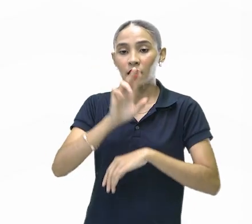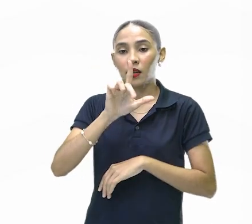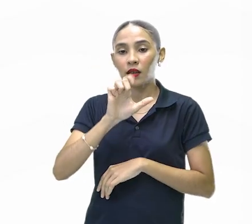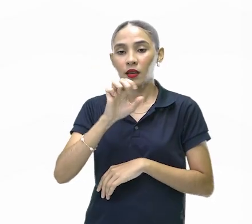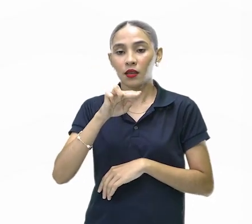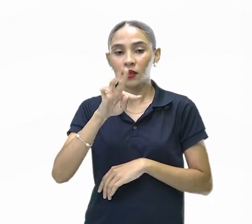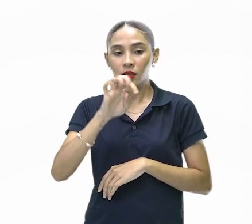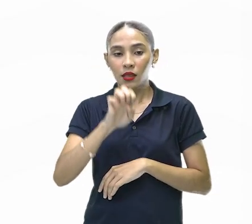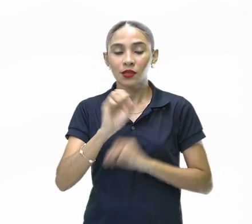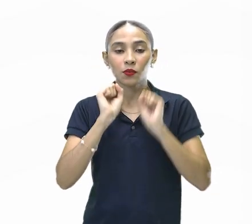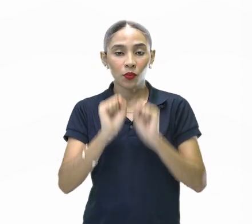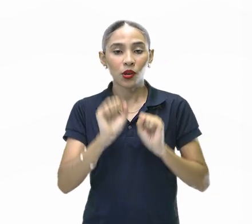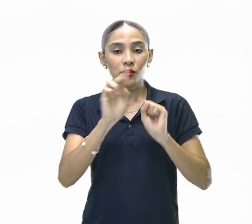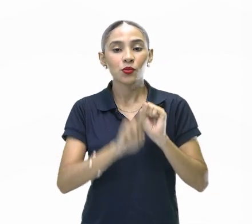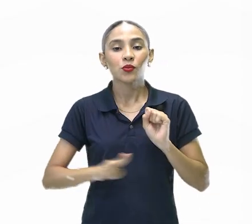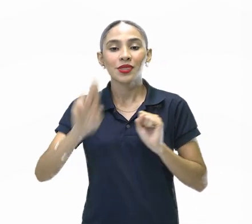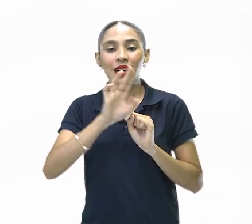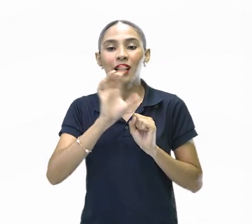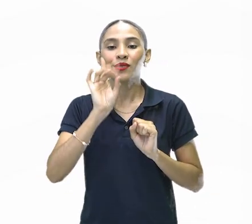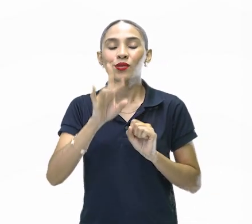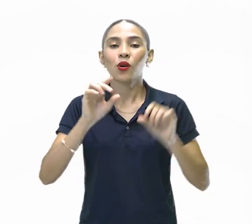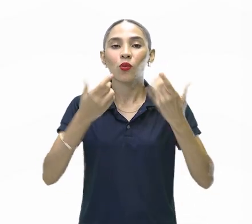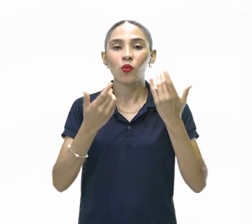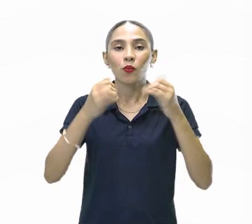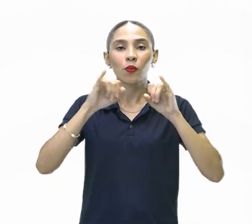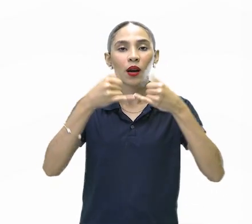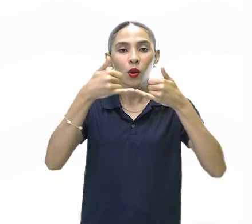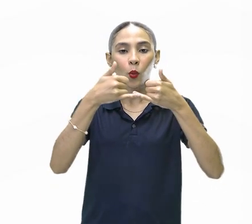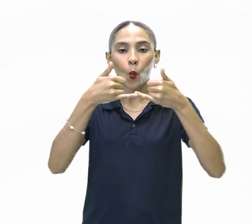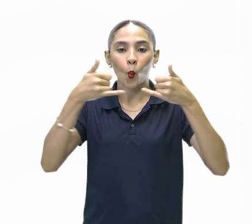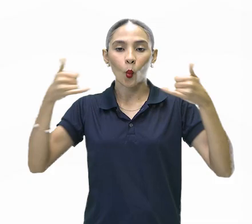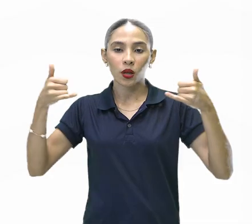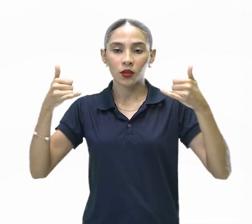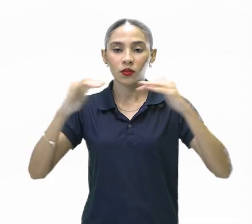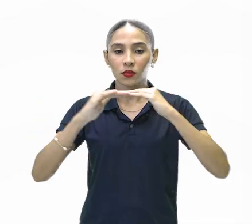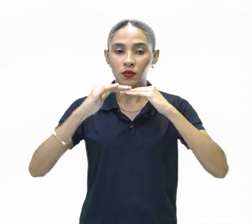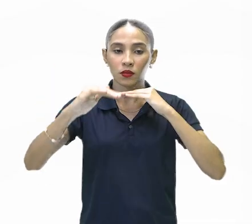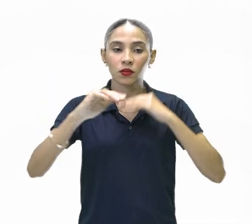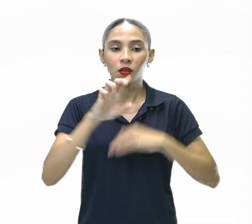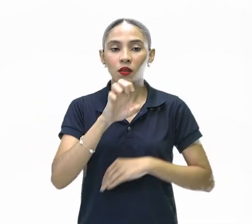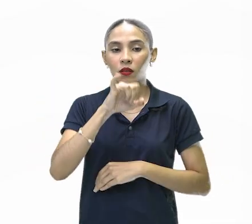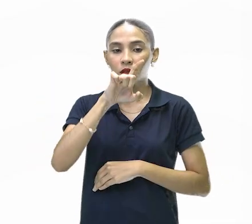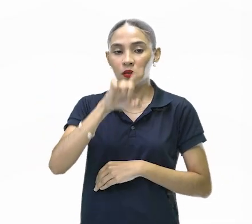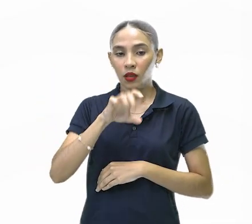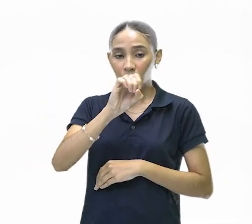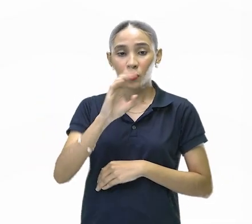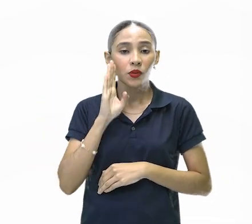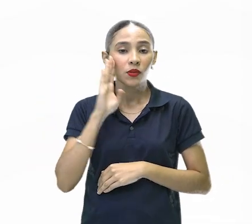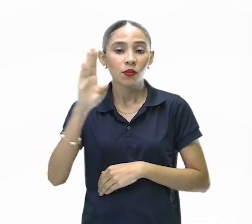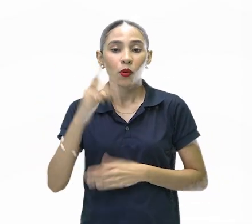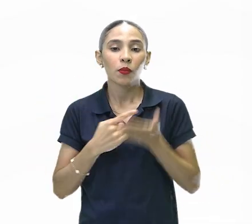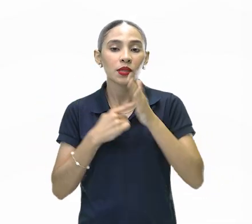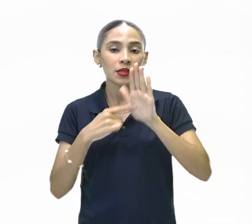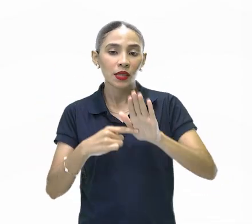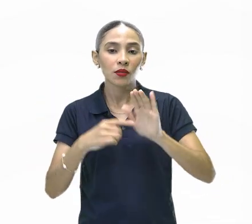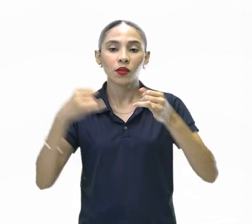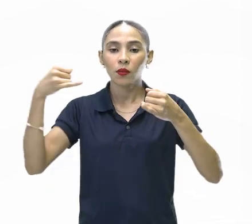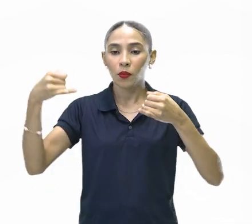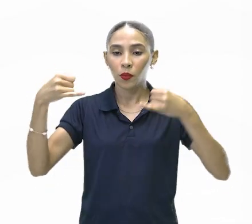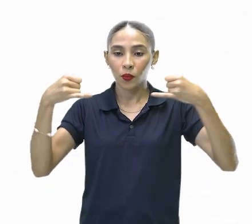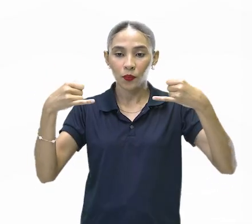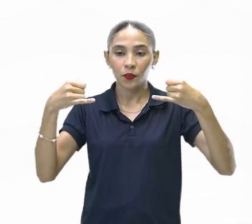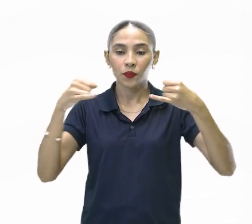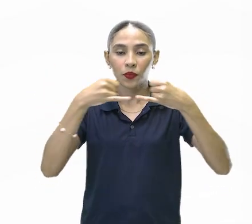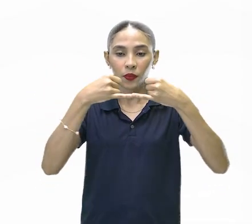se representar uma lente, podemos usar apenas uma linha perpendicular ao eixo principal, apresentando